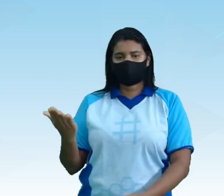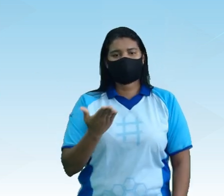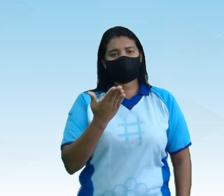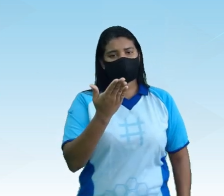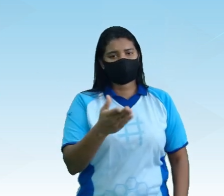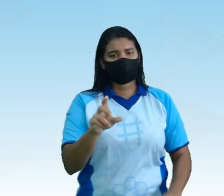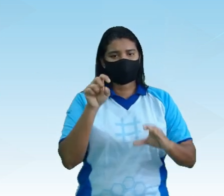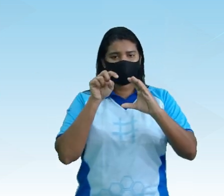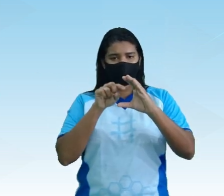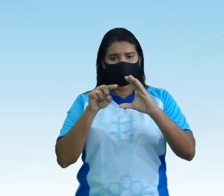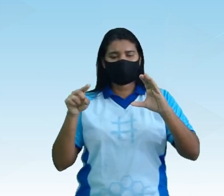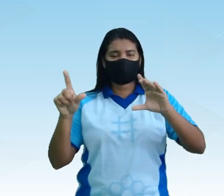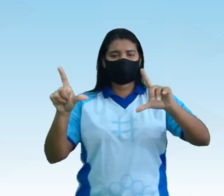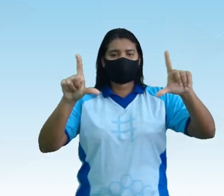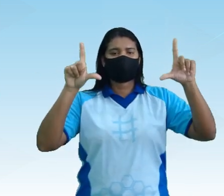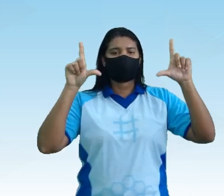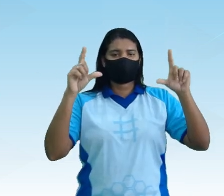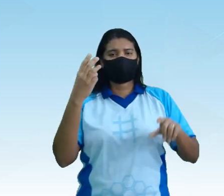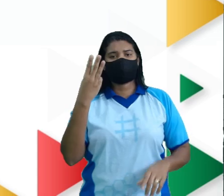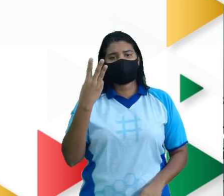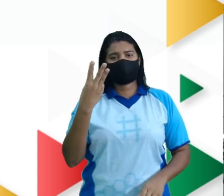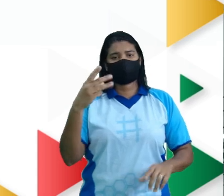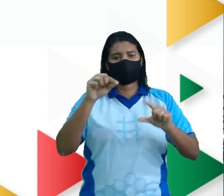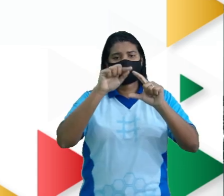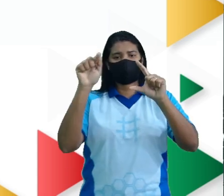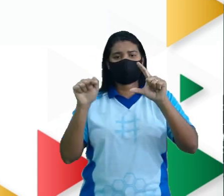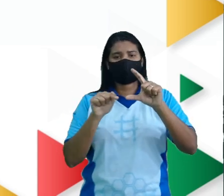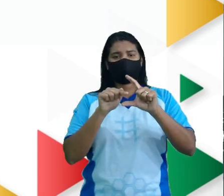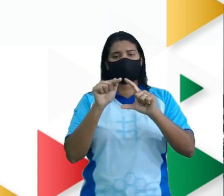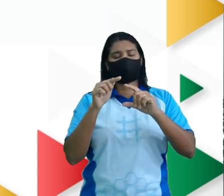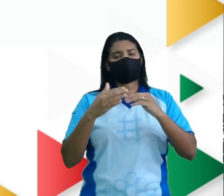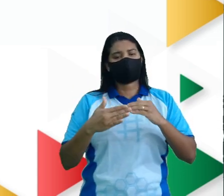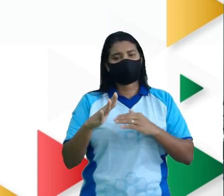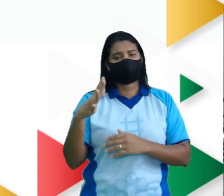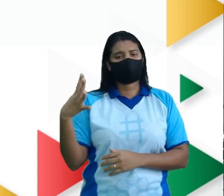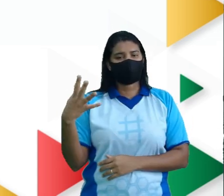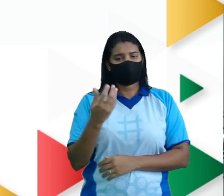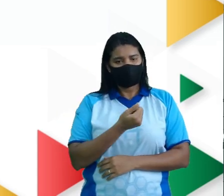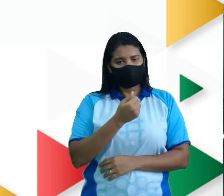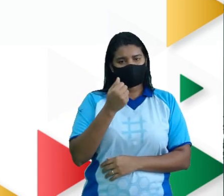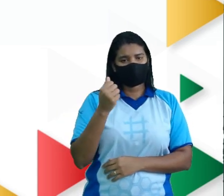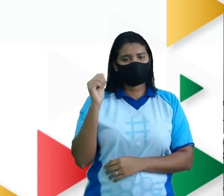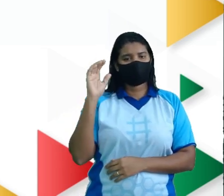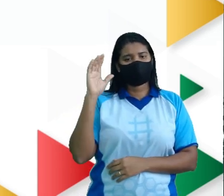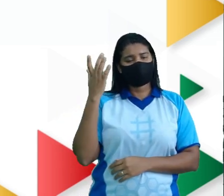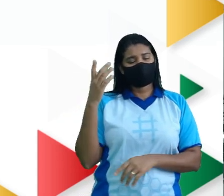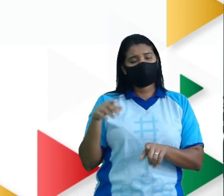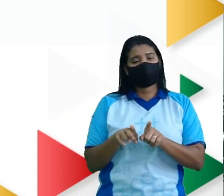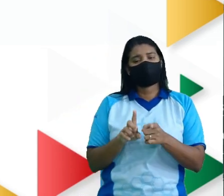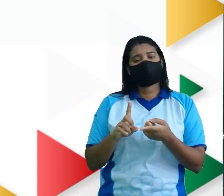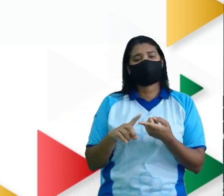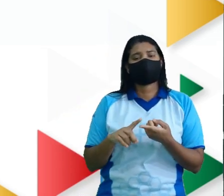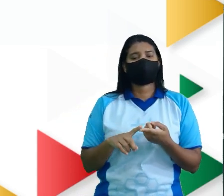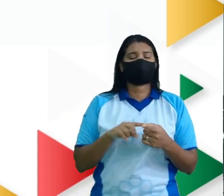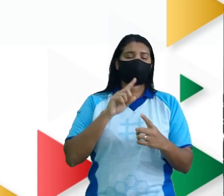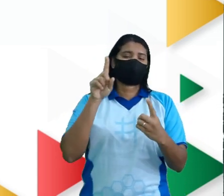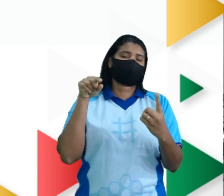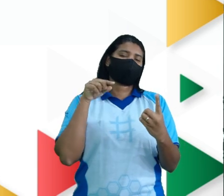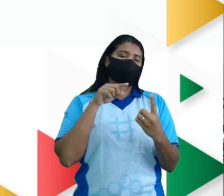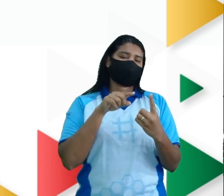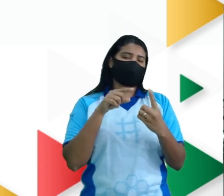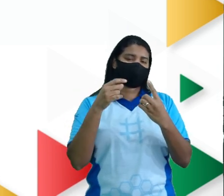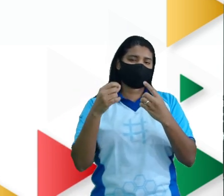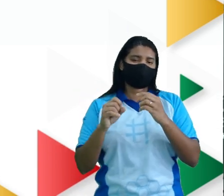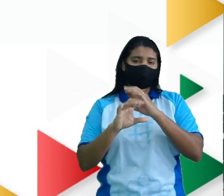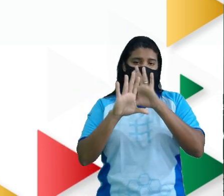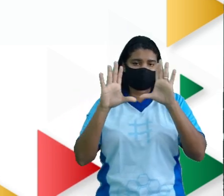tua tela, das 3 circunferências. Tá bom? E aí é um processo mais rápido resolver, porque ele é curto, objetivo e direto. Viu